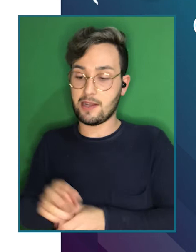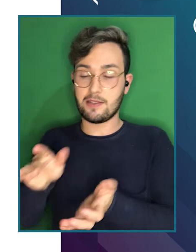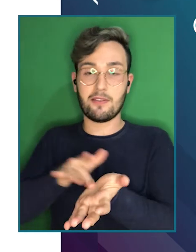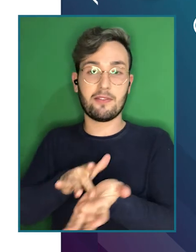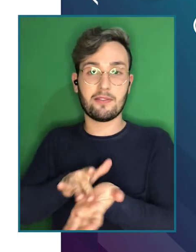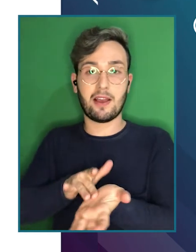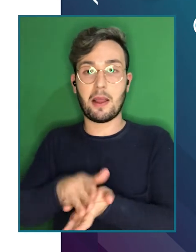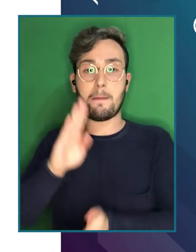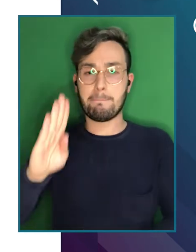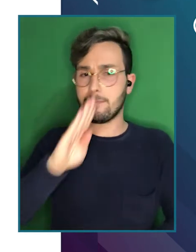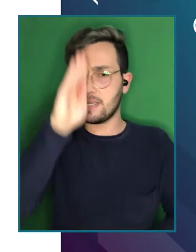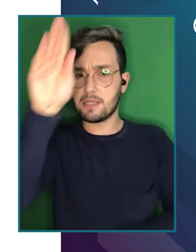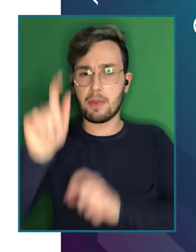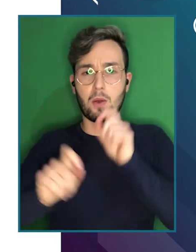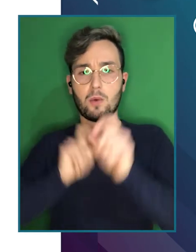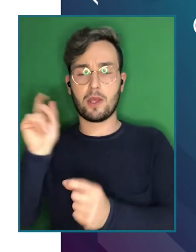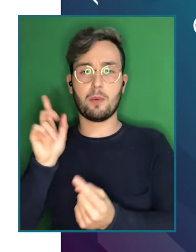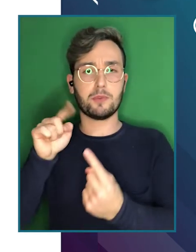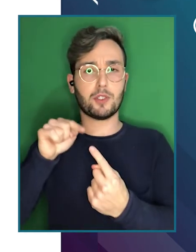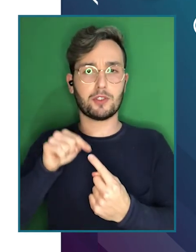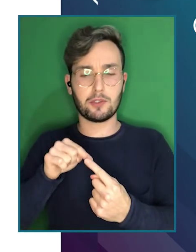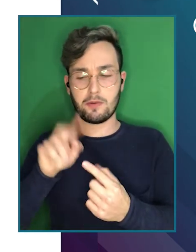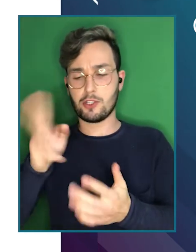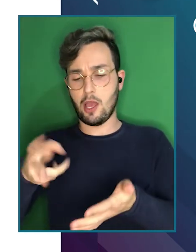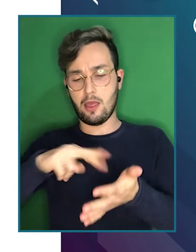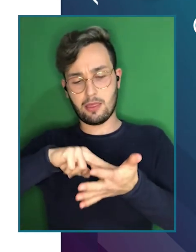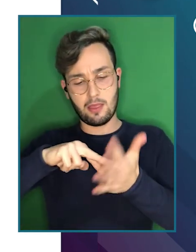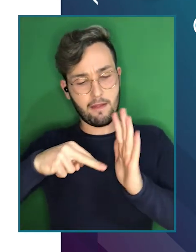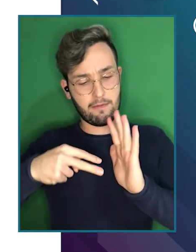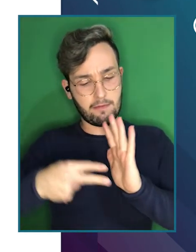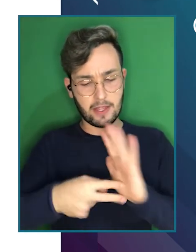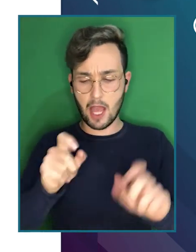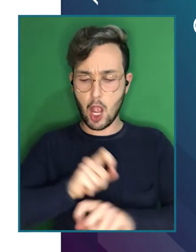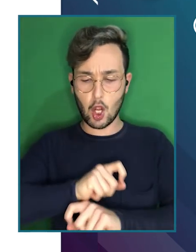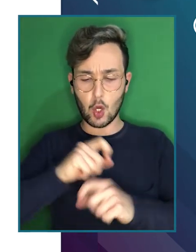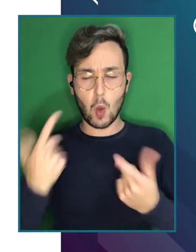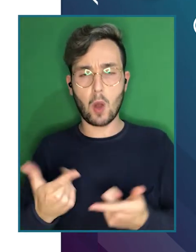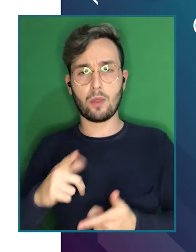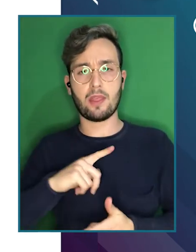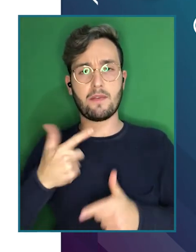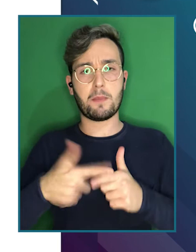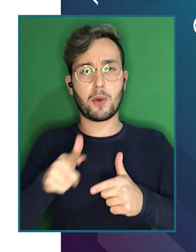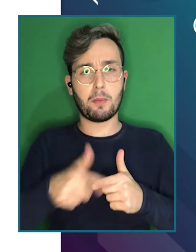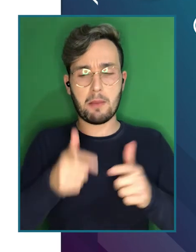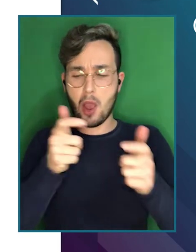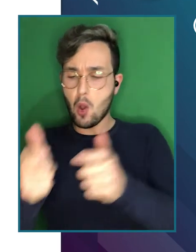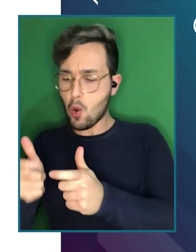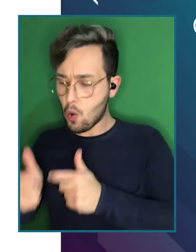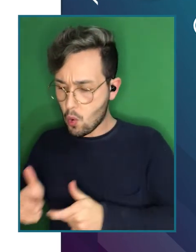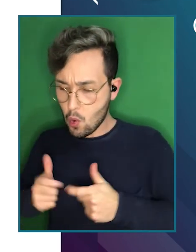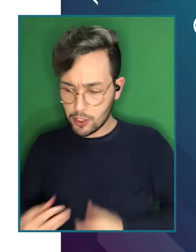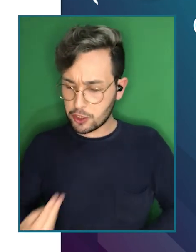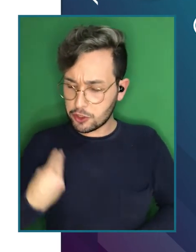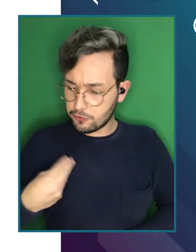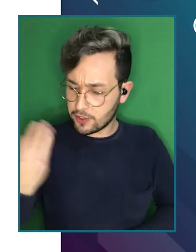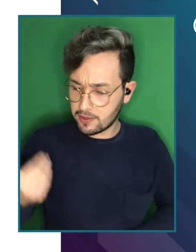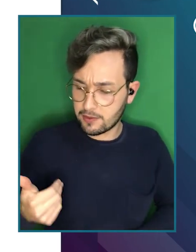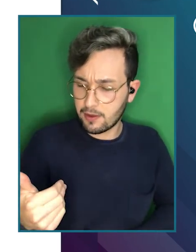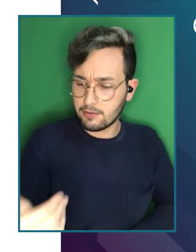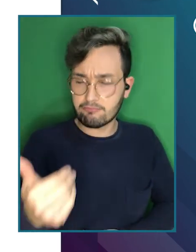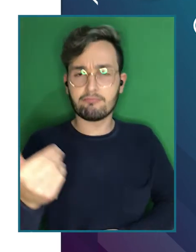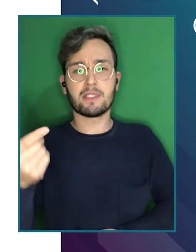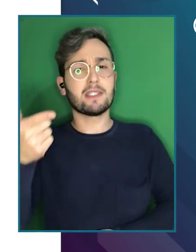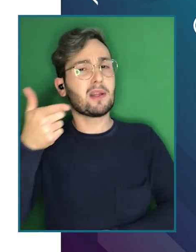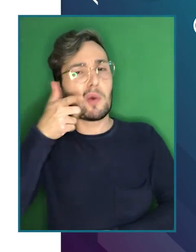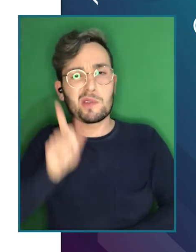a análise de falhas tem como principal objetivo determinar quais fatores impediram que todas as fases da vida útil